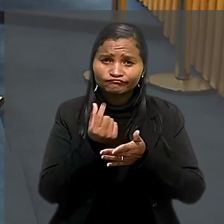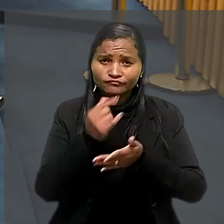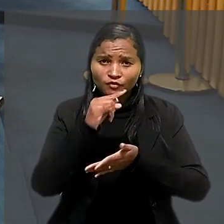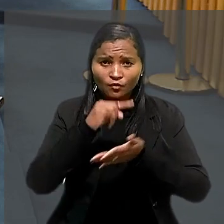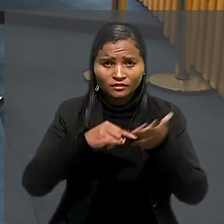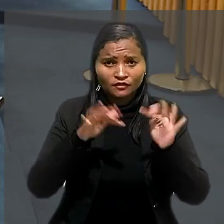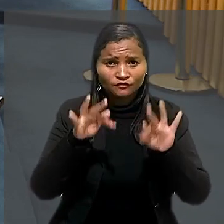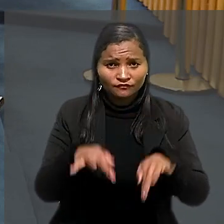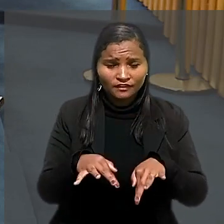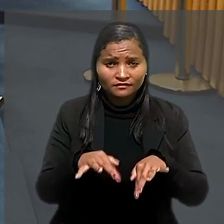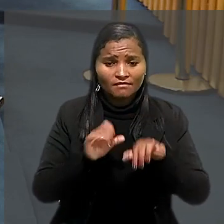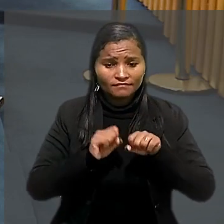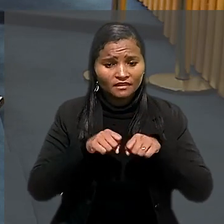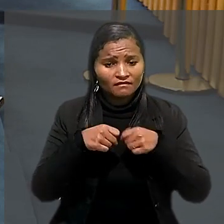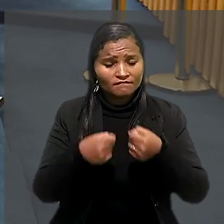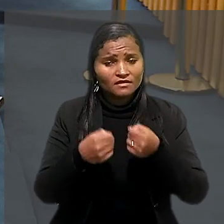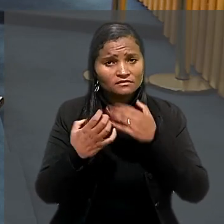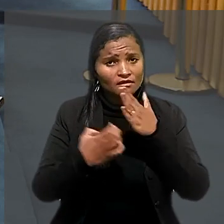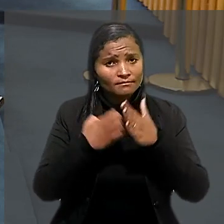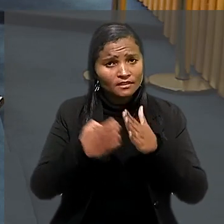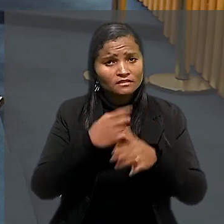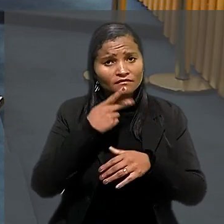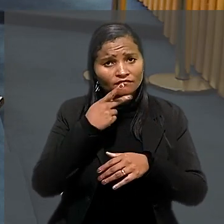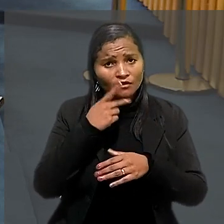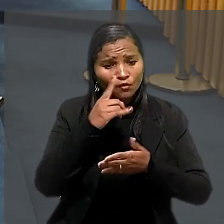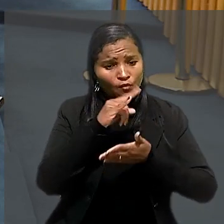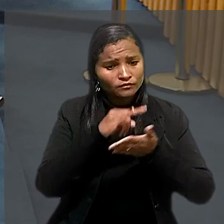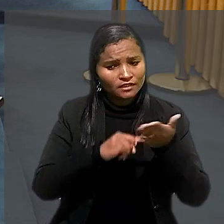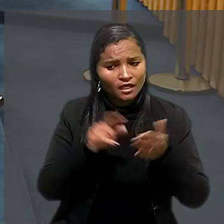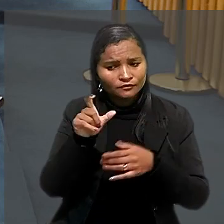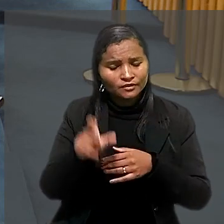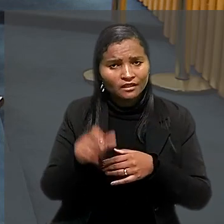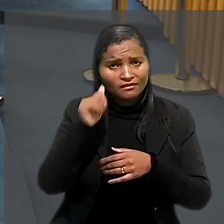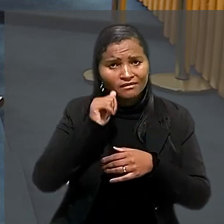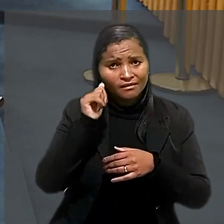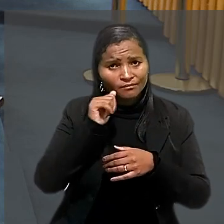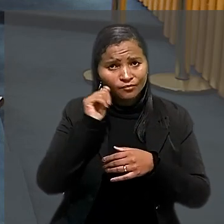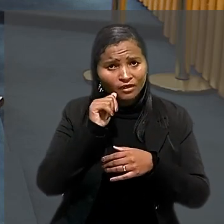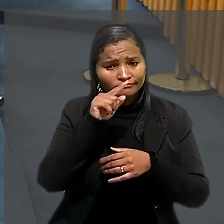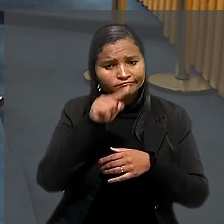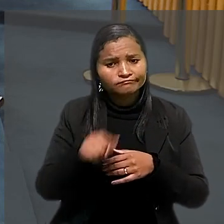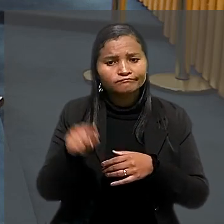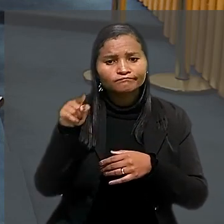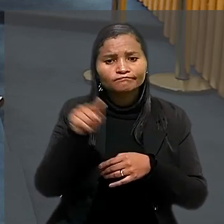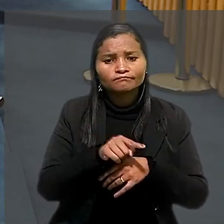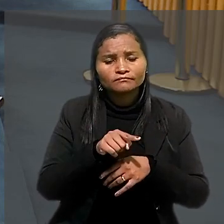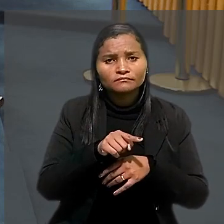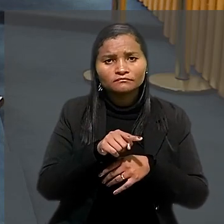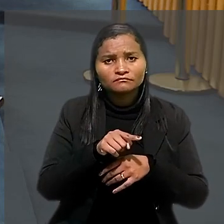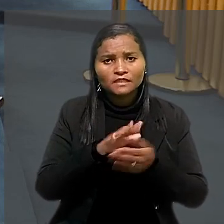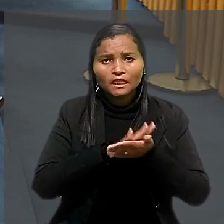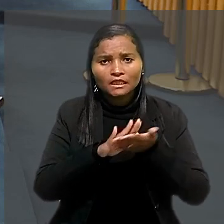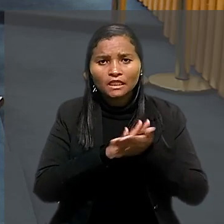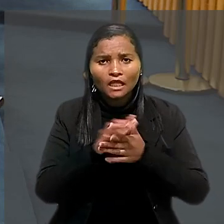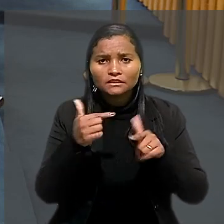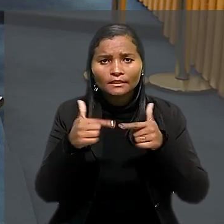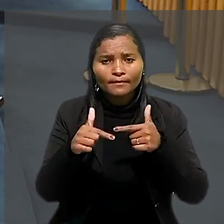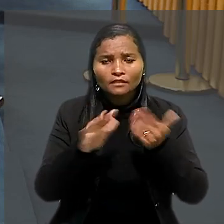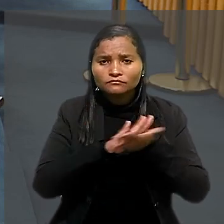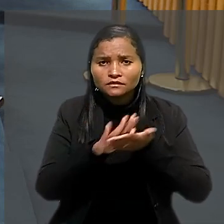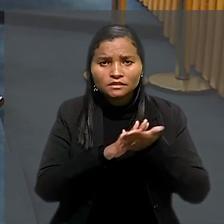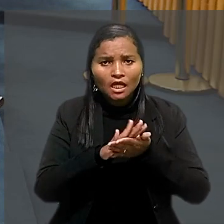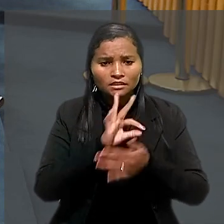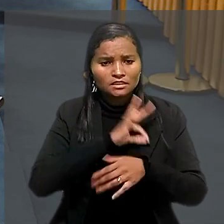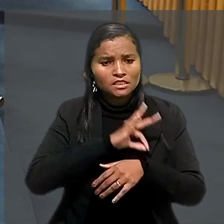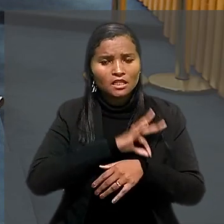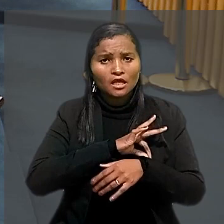verbas rescisórias. Em defesa, a empresa alegou que o contrato da empregada estava suspenso, sem trabalho e